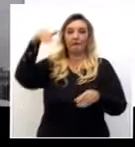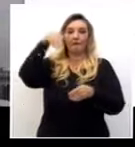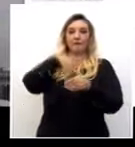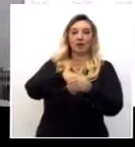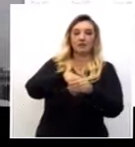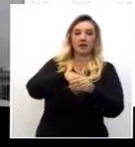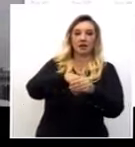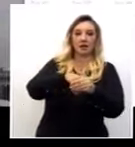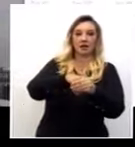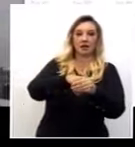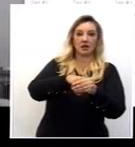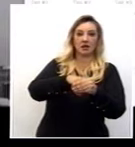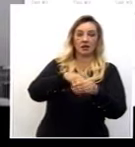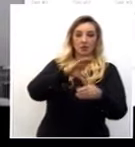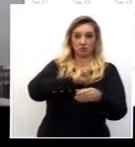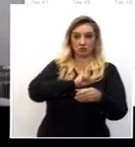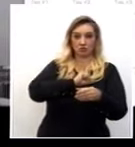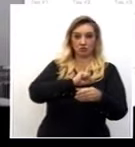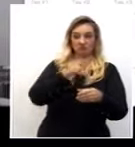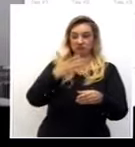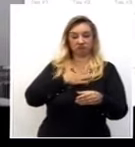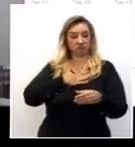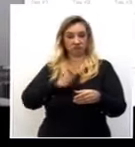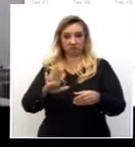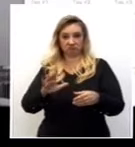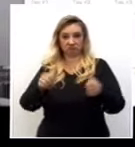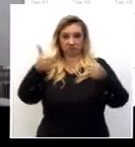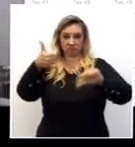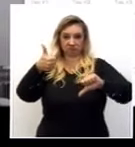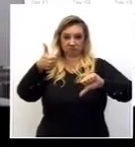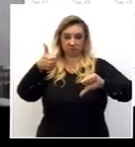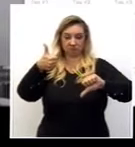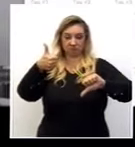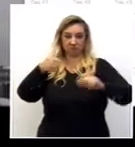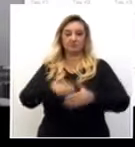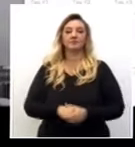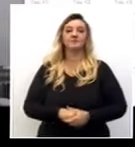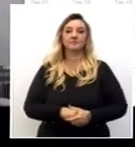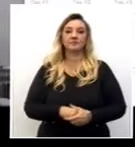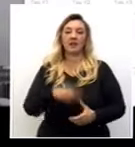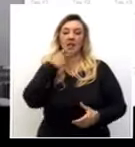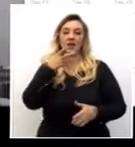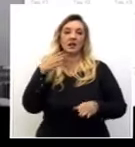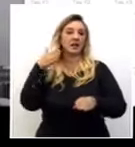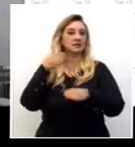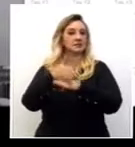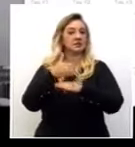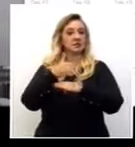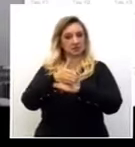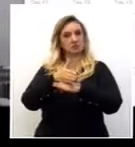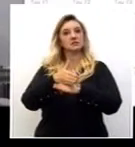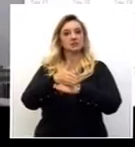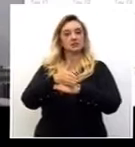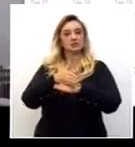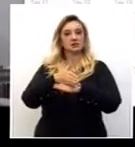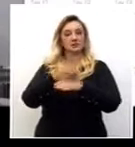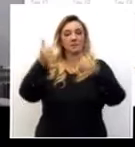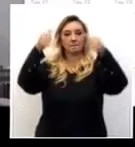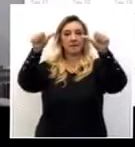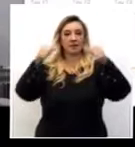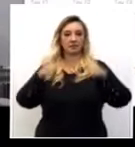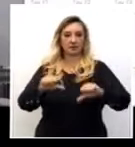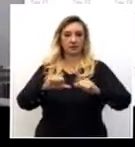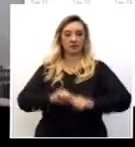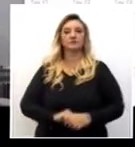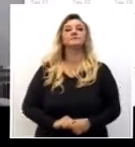se ele gostou ou não. Aqui eu vou configurar o endereço para que o aluno acesse esse painel. Então, eu